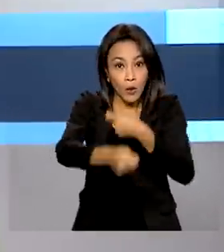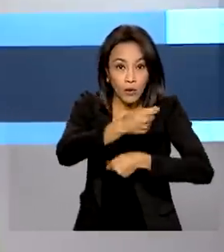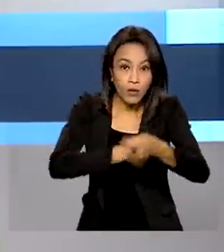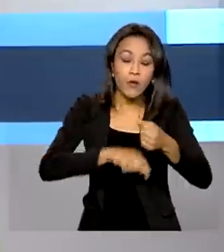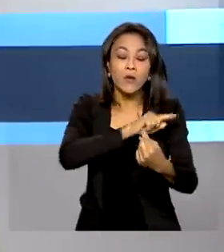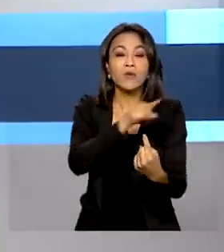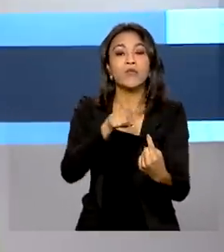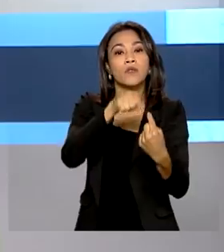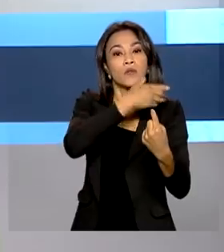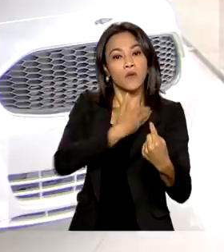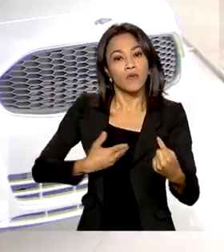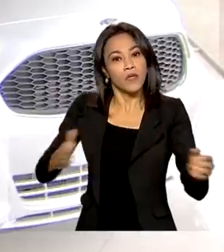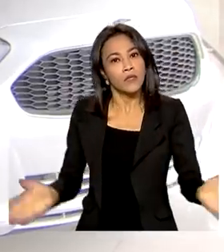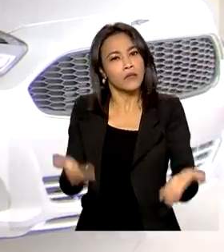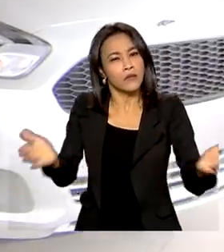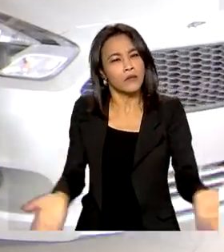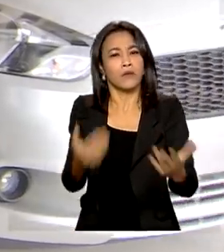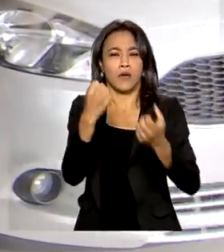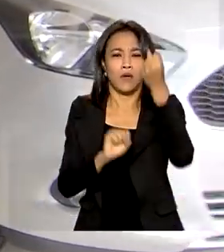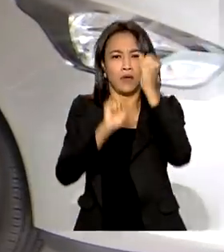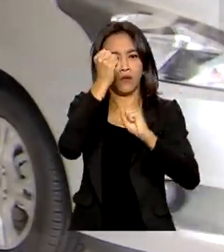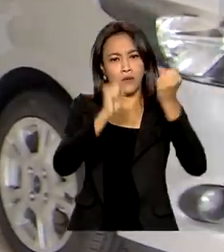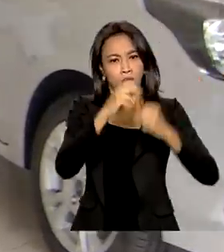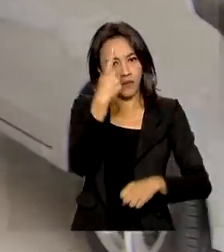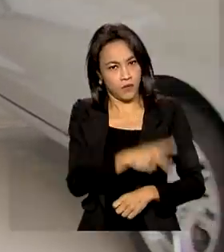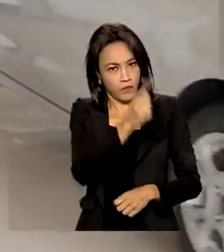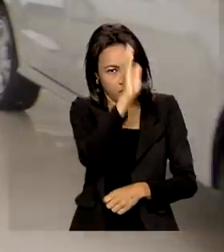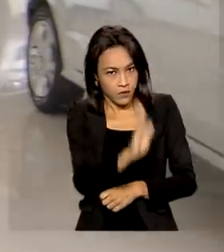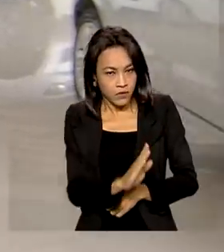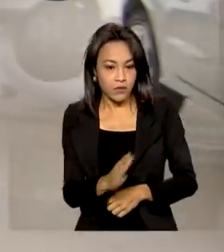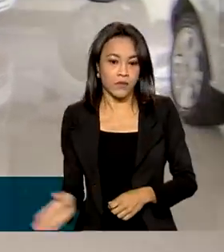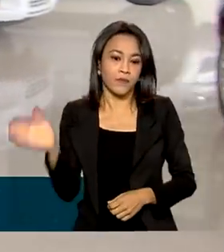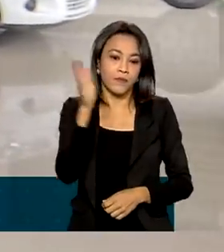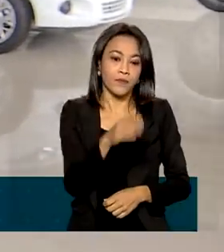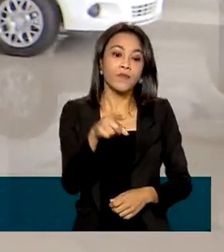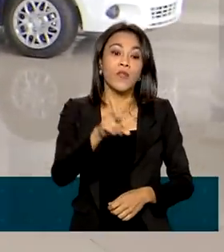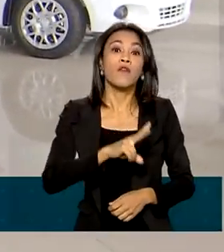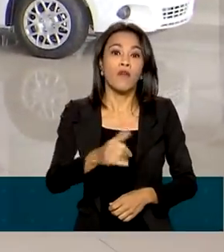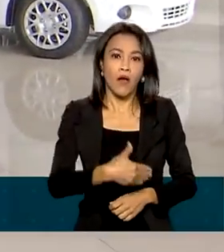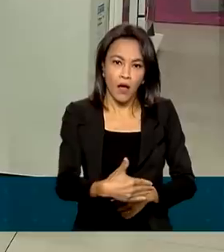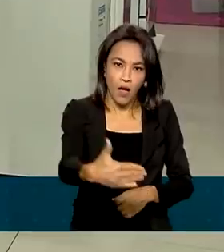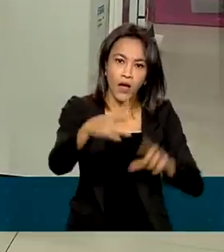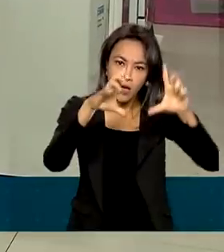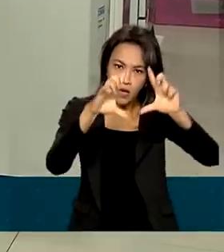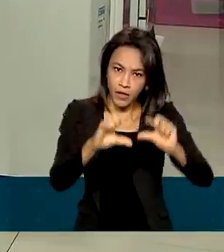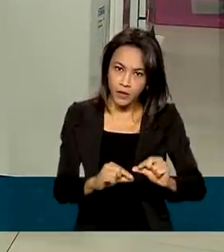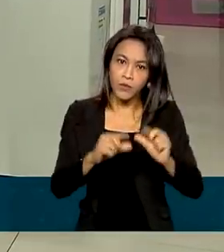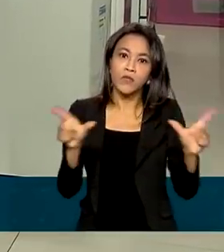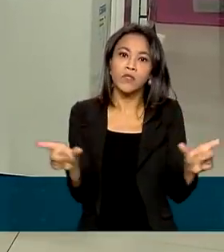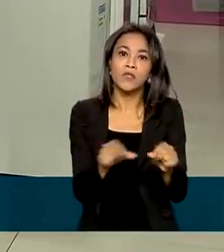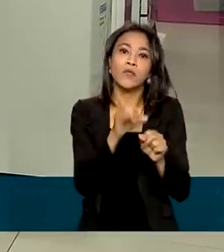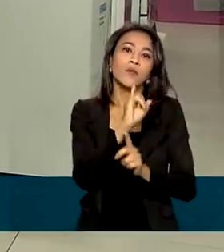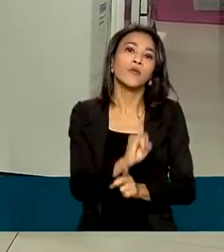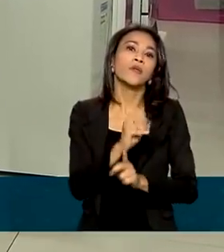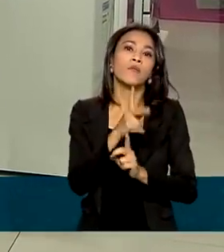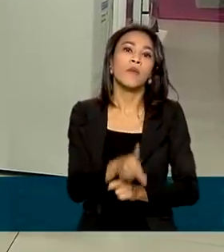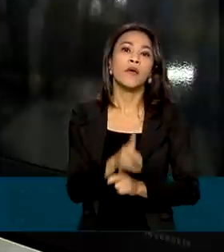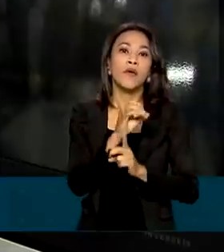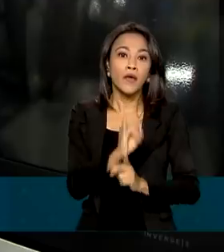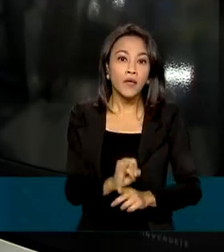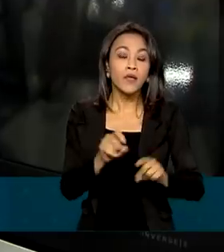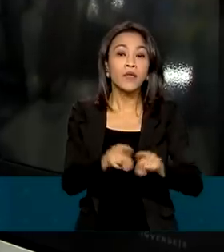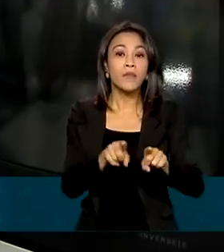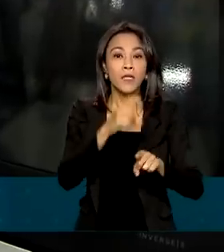incentivar a indústria nacional. A medida deve diminuir o preço dos automóveis e de eletrodomésticos da chamada linha